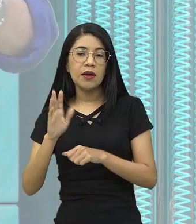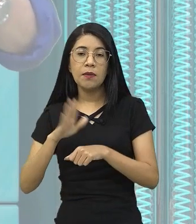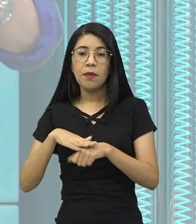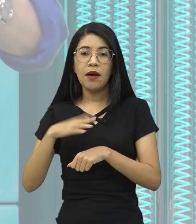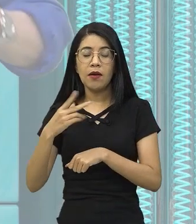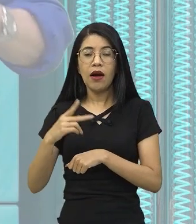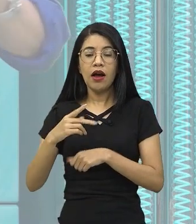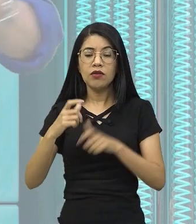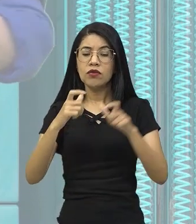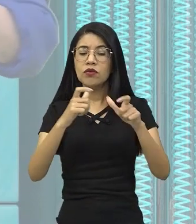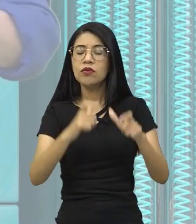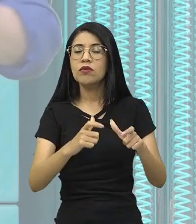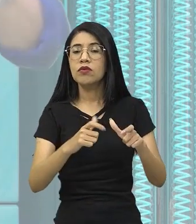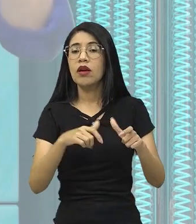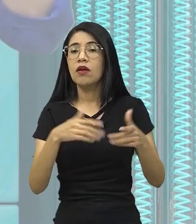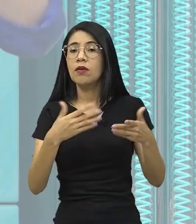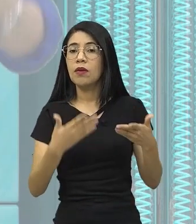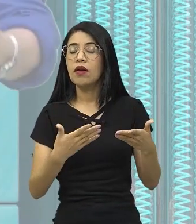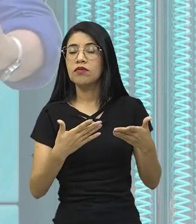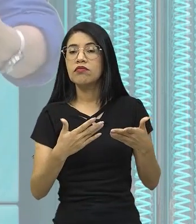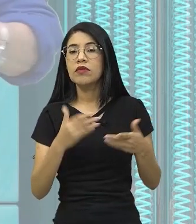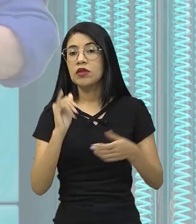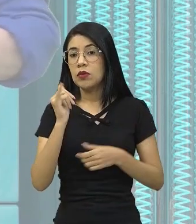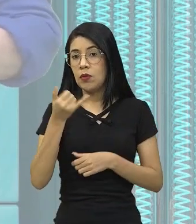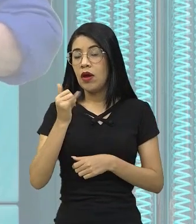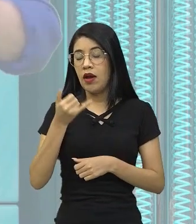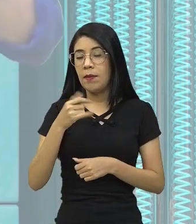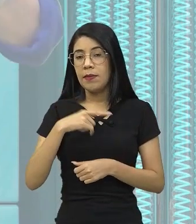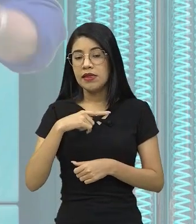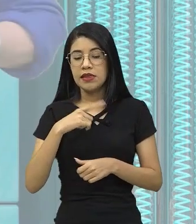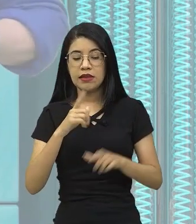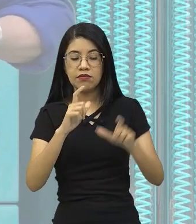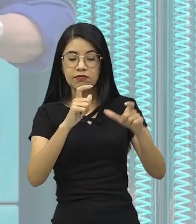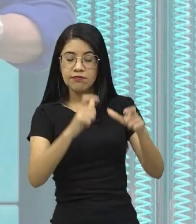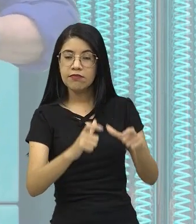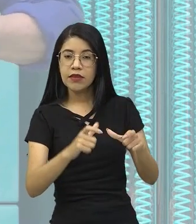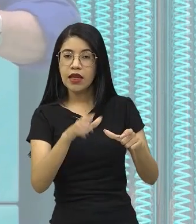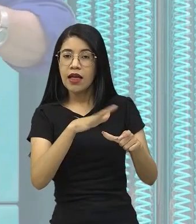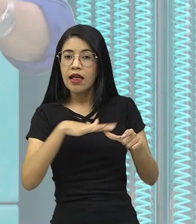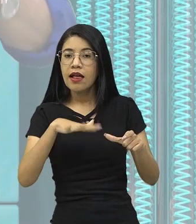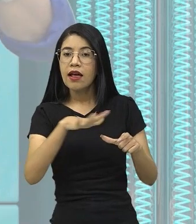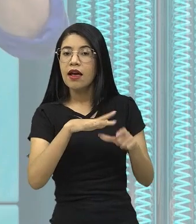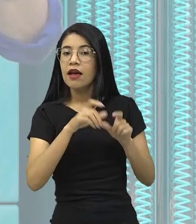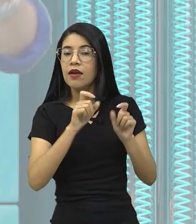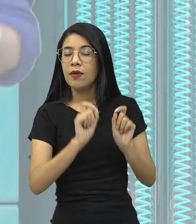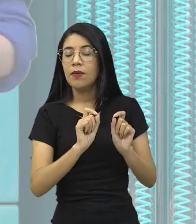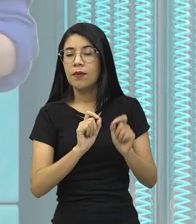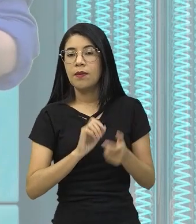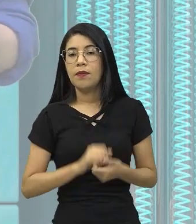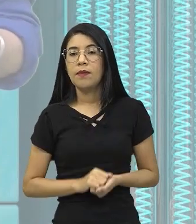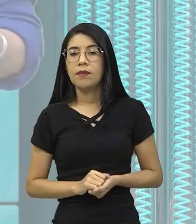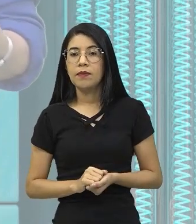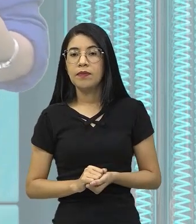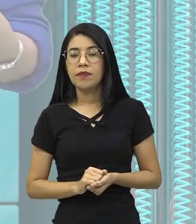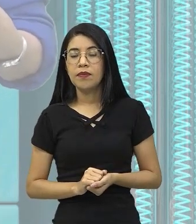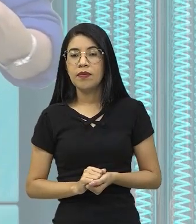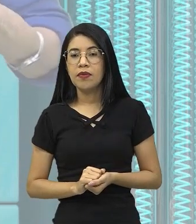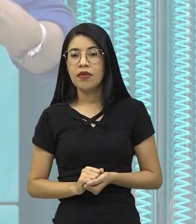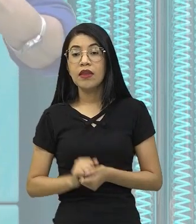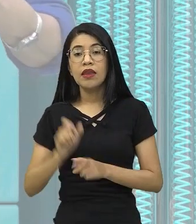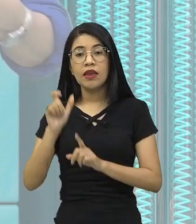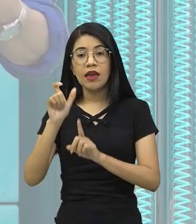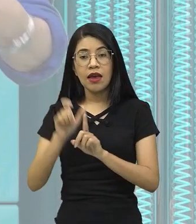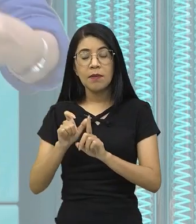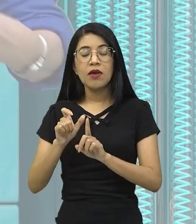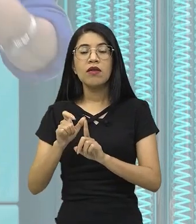O espaço, né? Porque já que é uma narrativa, tem os elementos da narrativa. O espaço em que o personagem Maria,